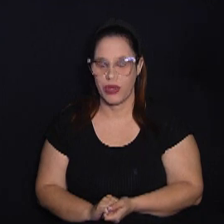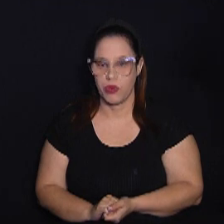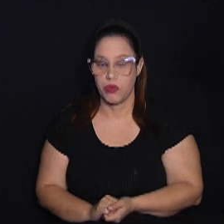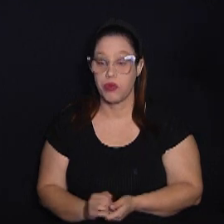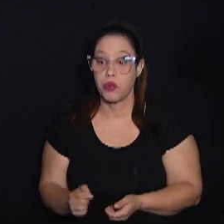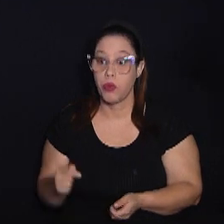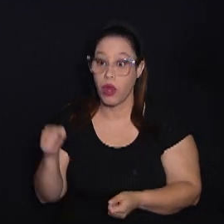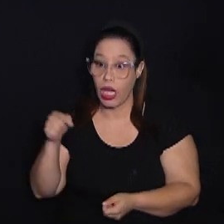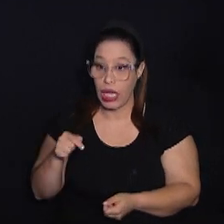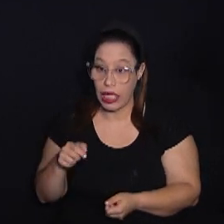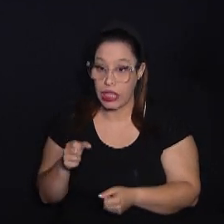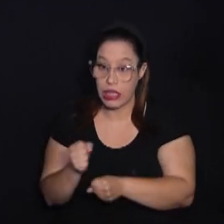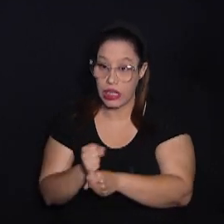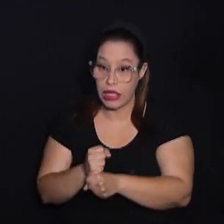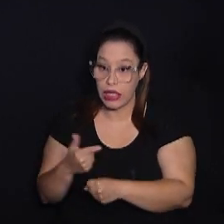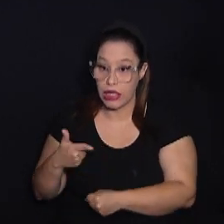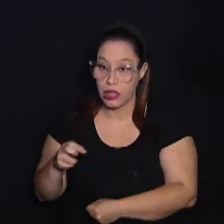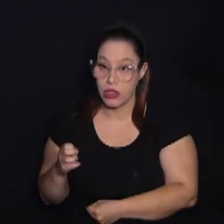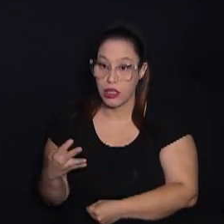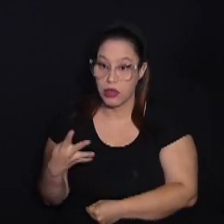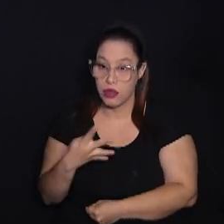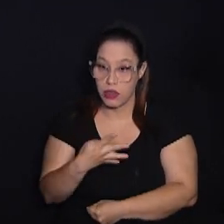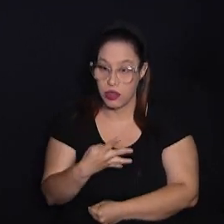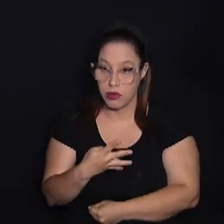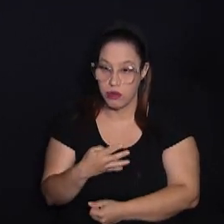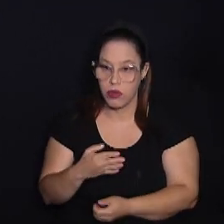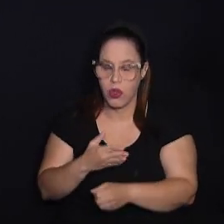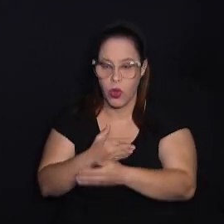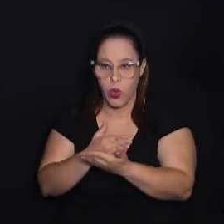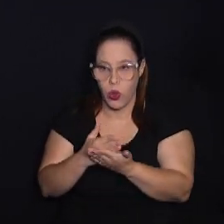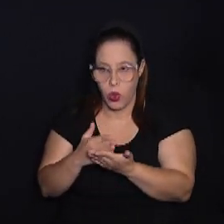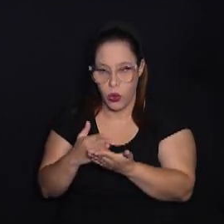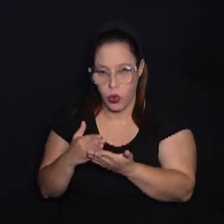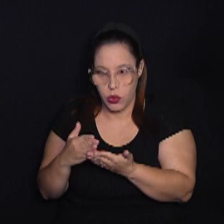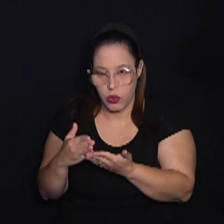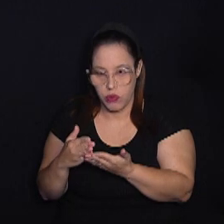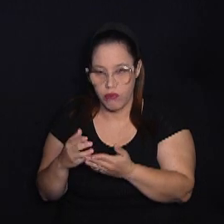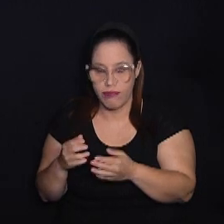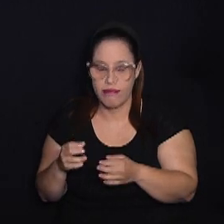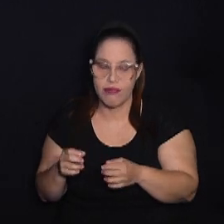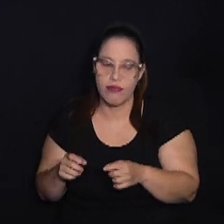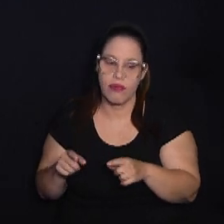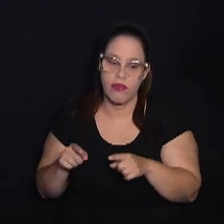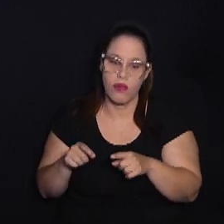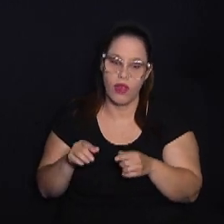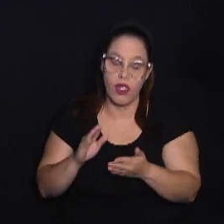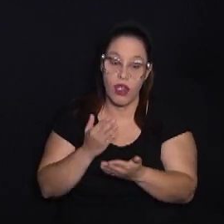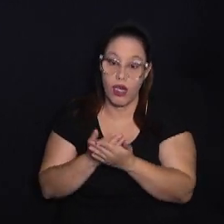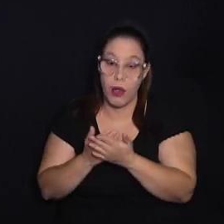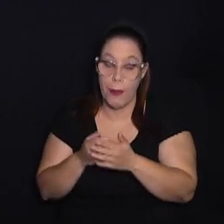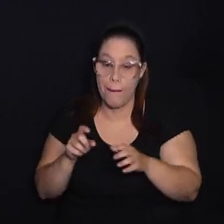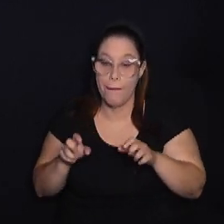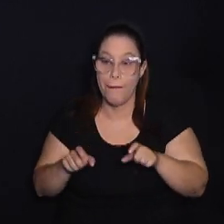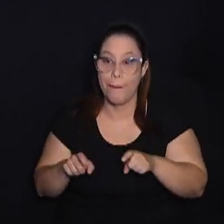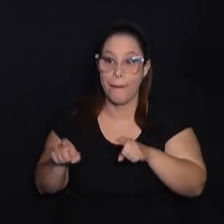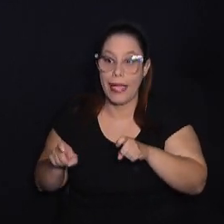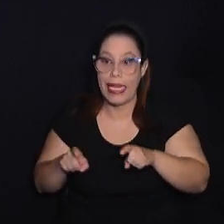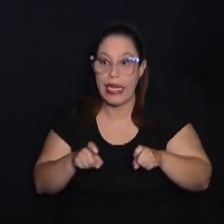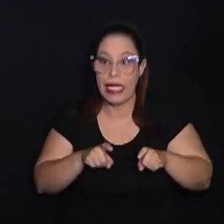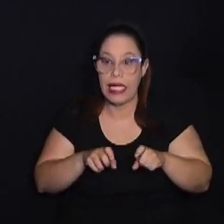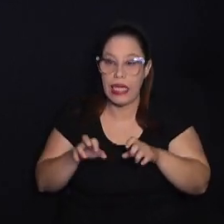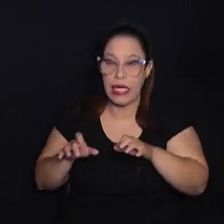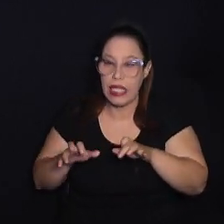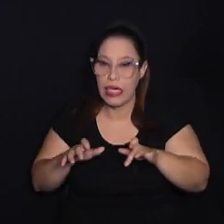Este ano de 2024, comecei a fazer aulas de piano, minha paixão da infância e da